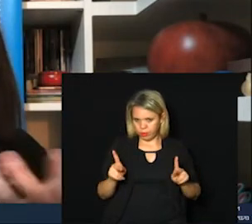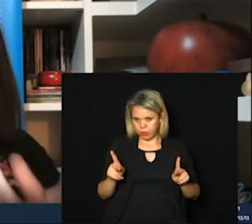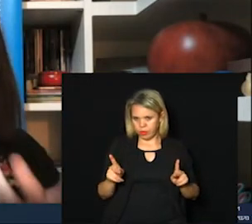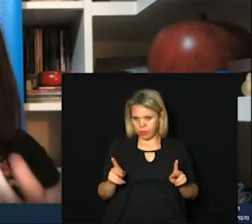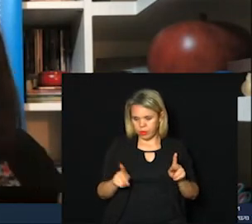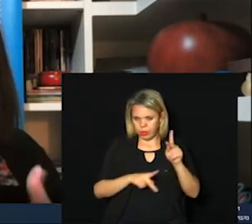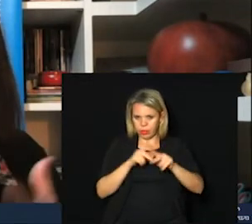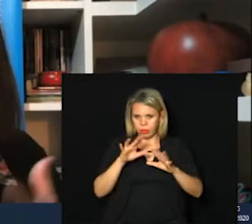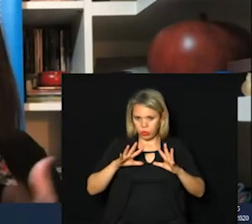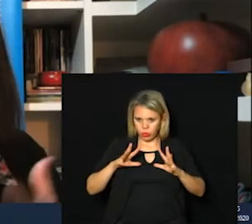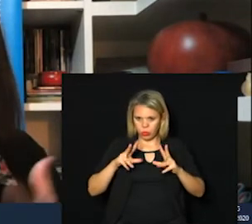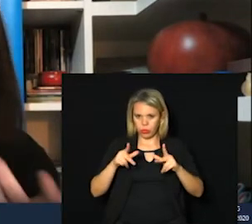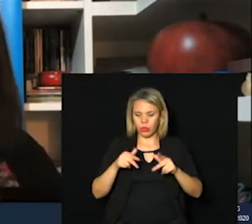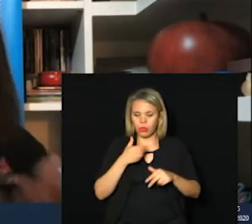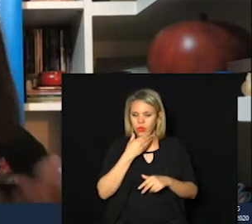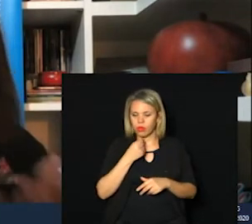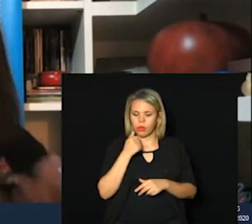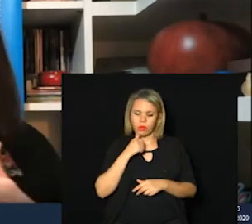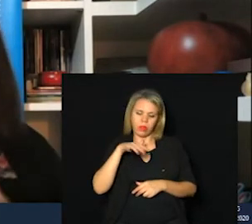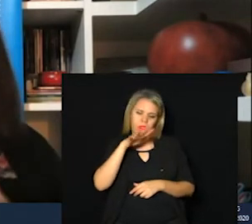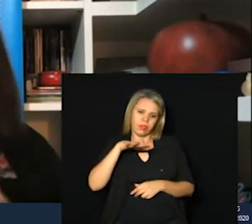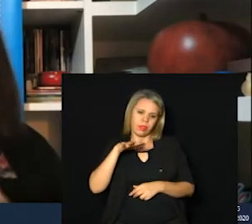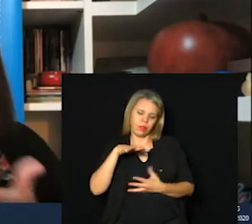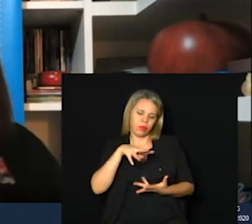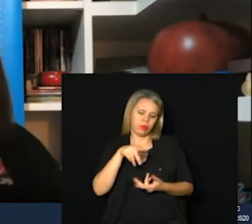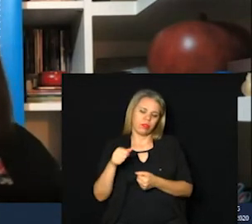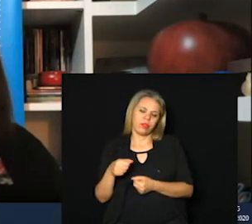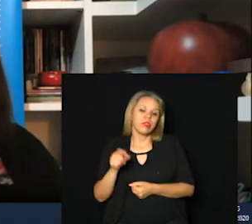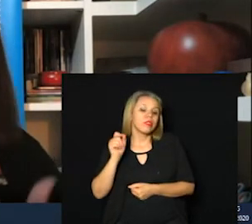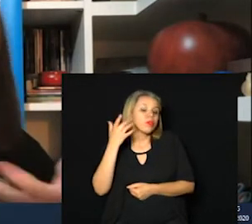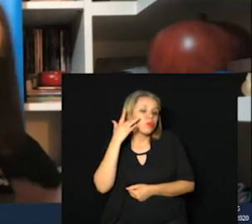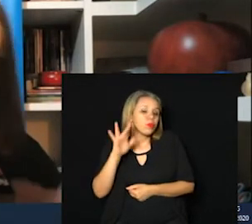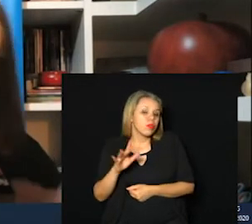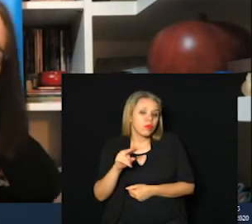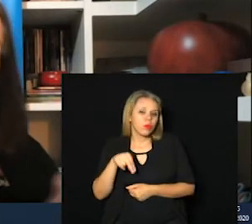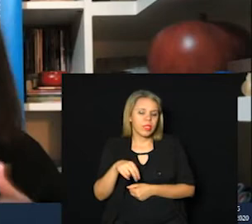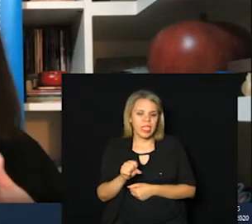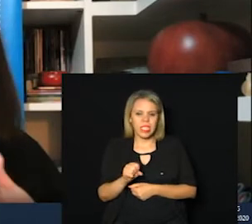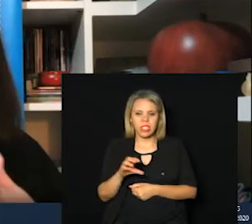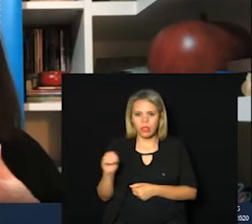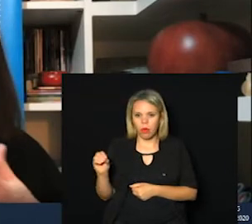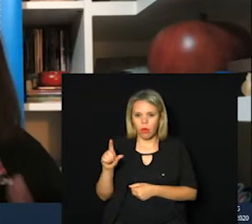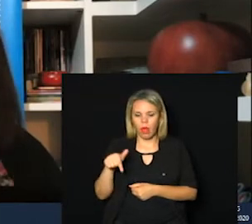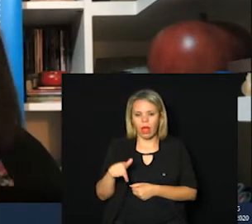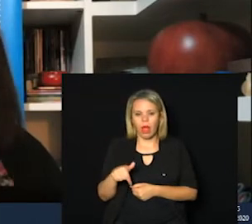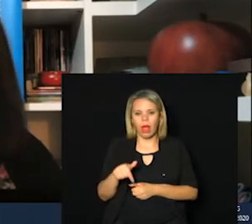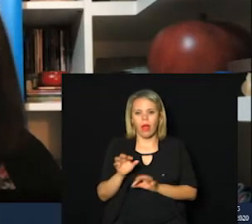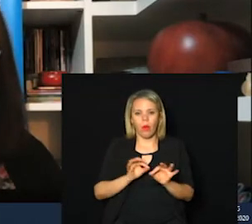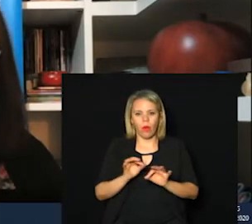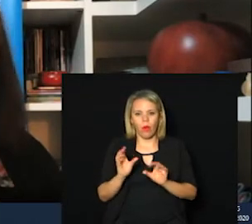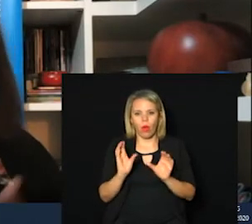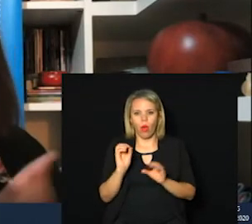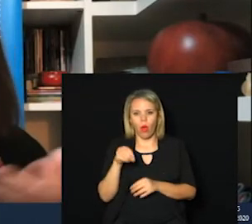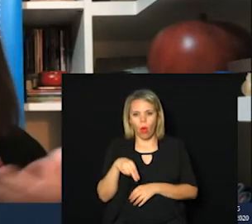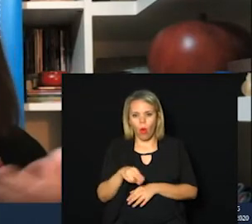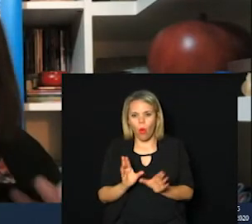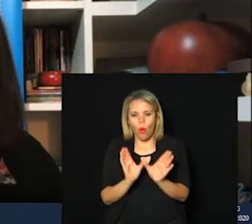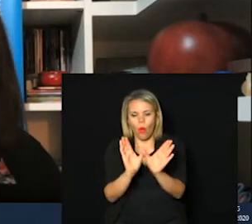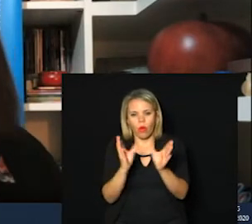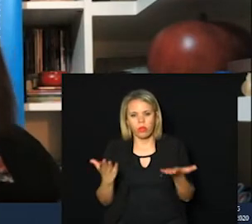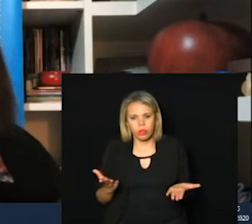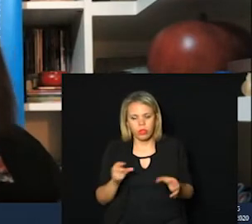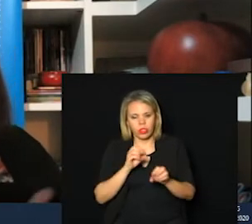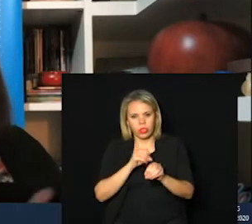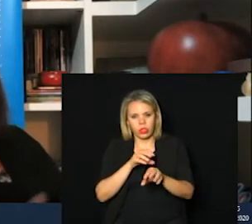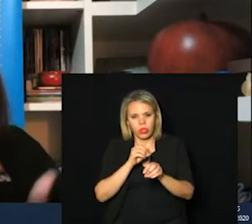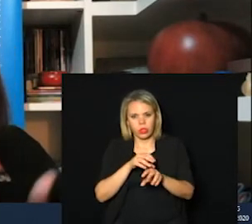dos homens e das mulheres. Para quem não sabe, a Unesco é a Organização das Nações Unidas para a Educação,